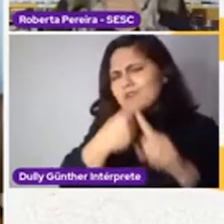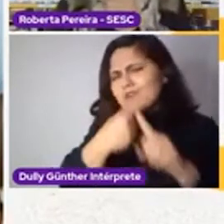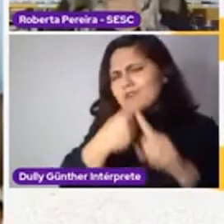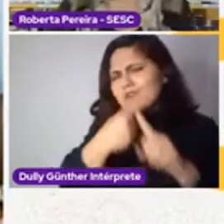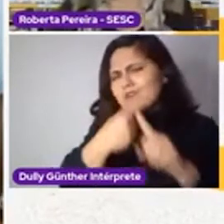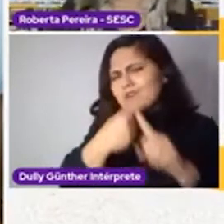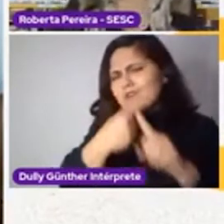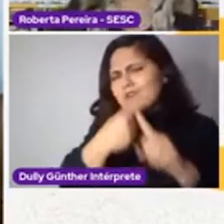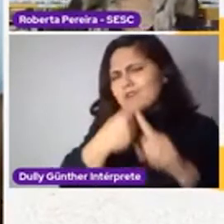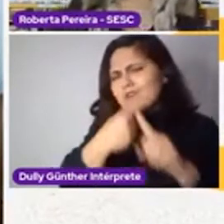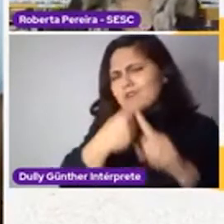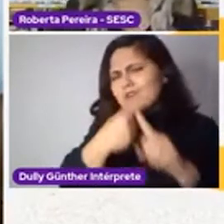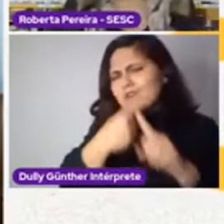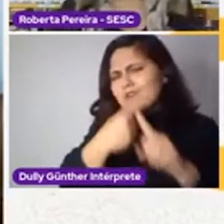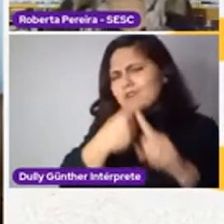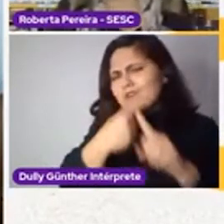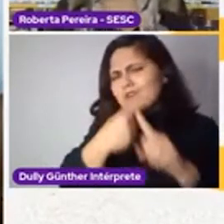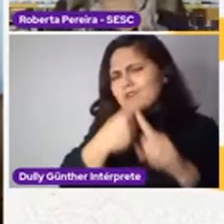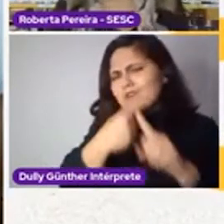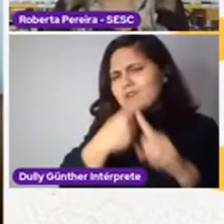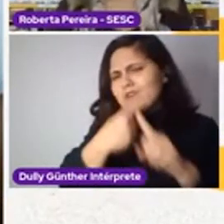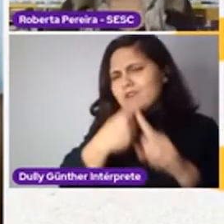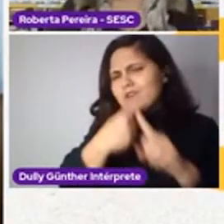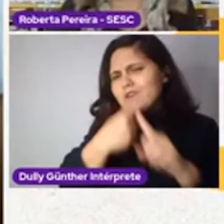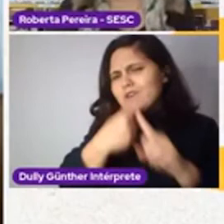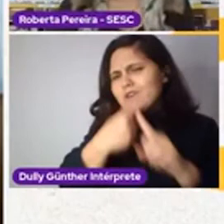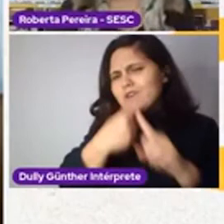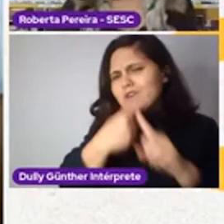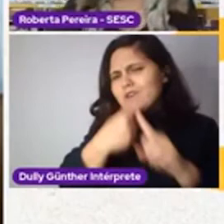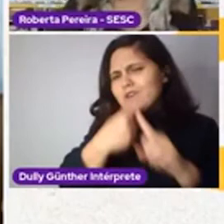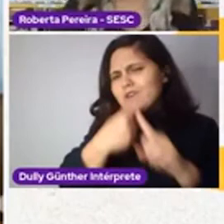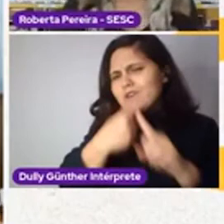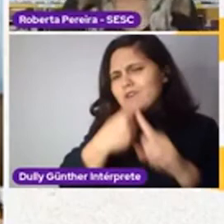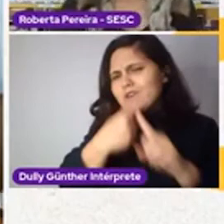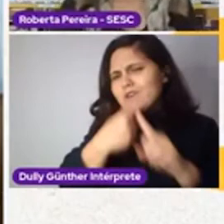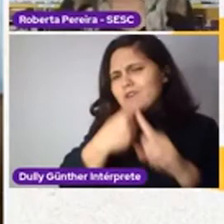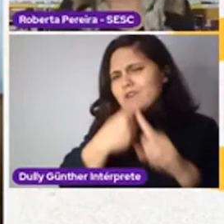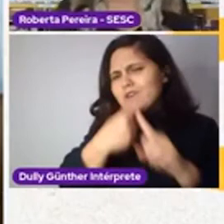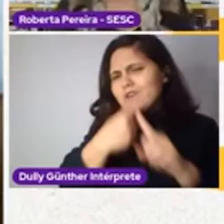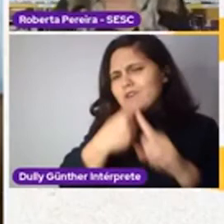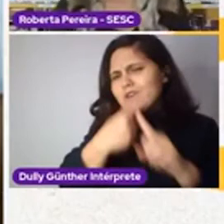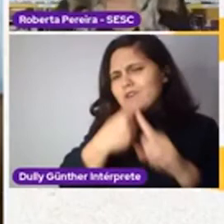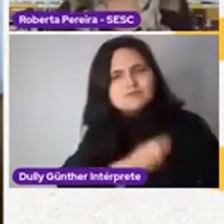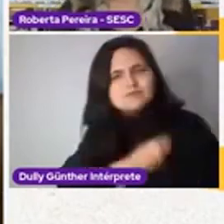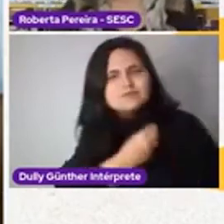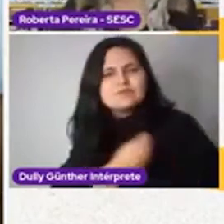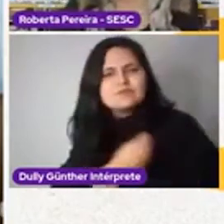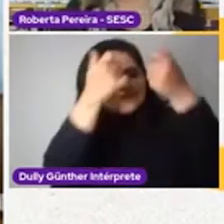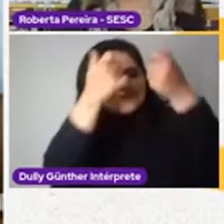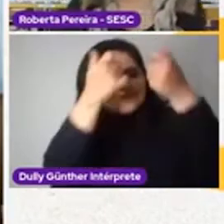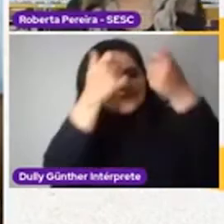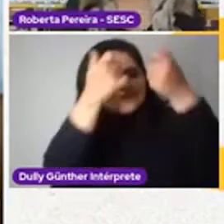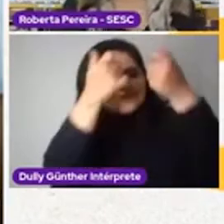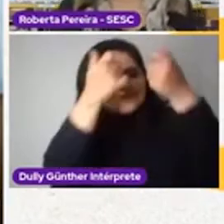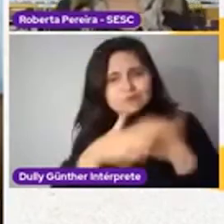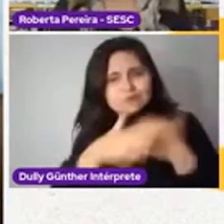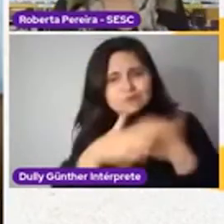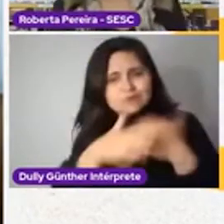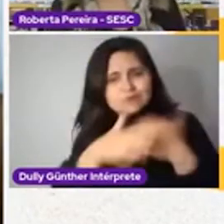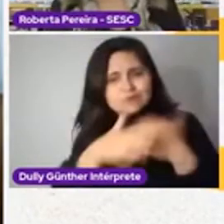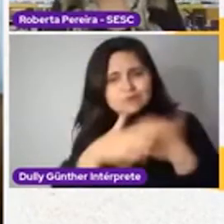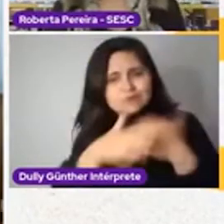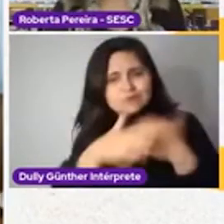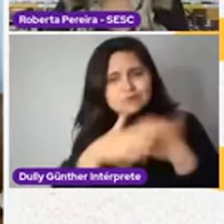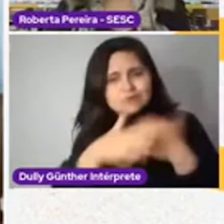na vida, que explica tudo sem